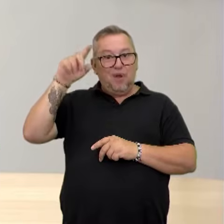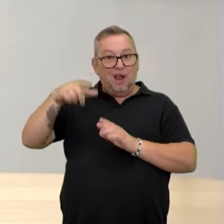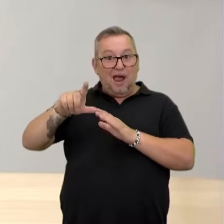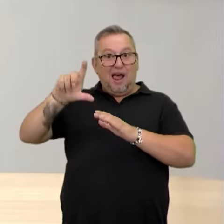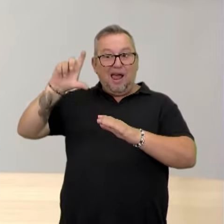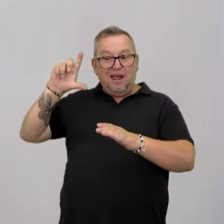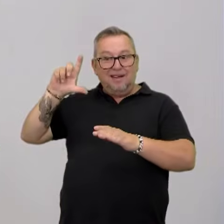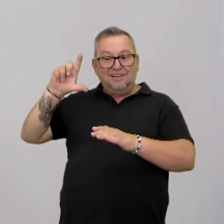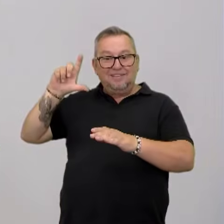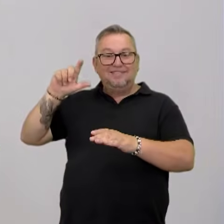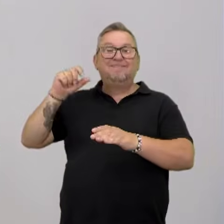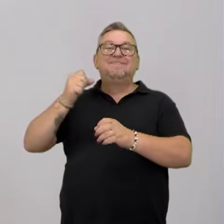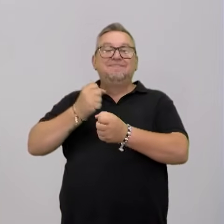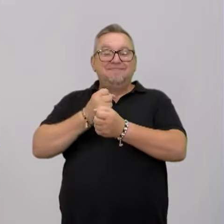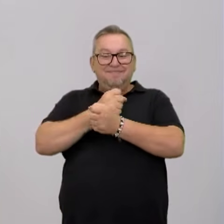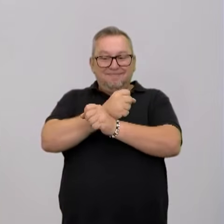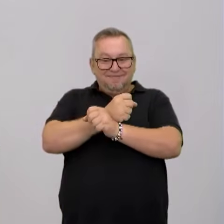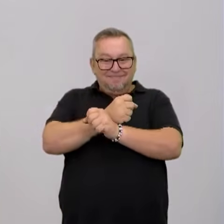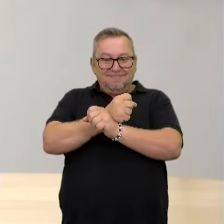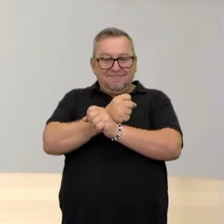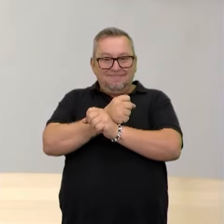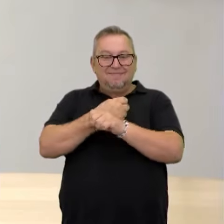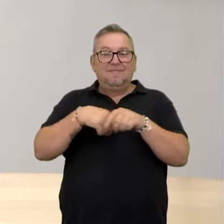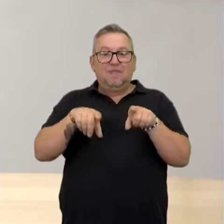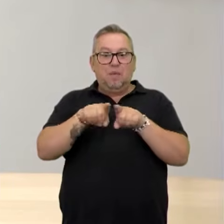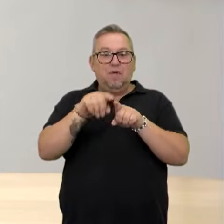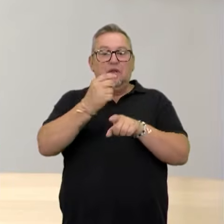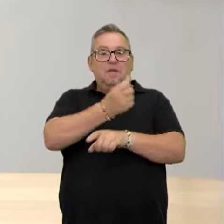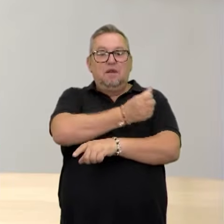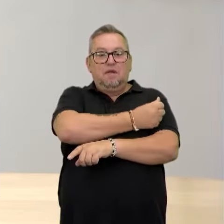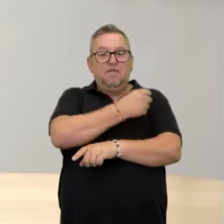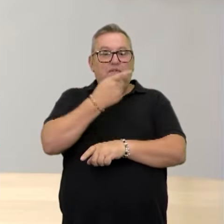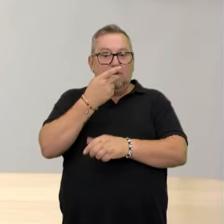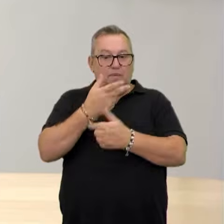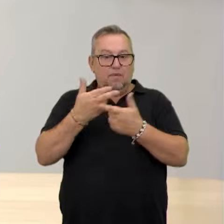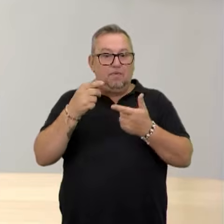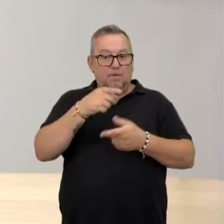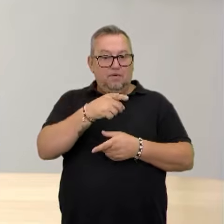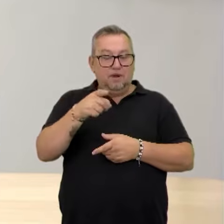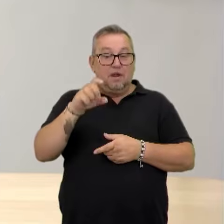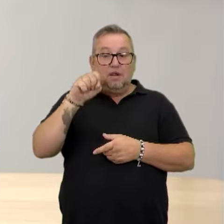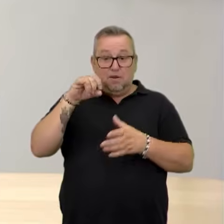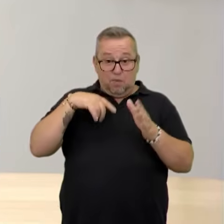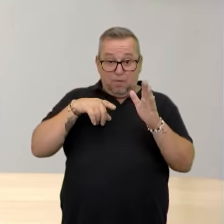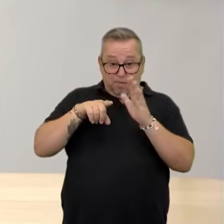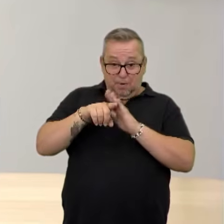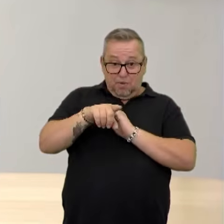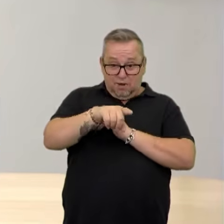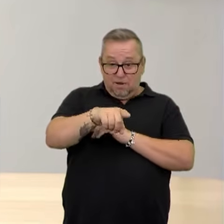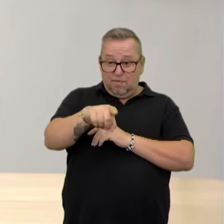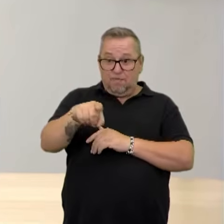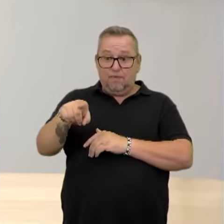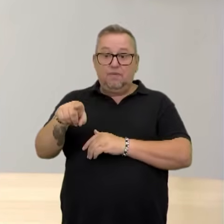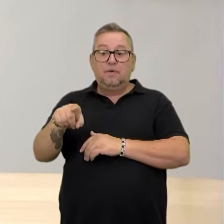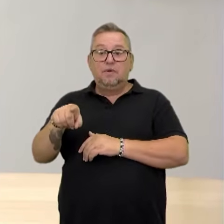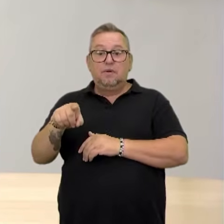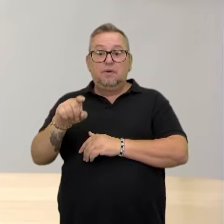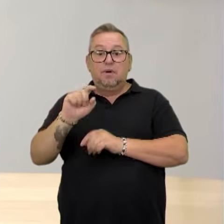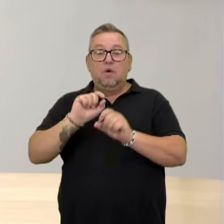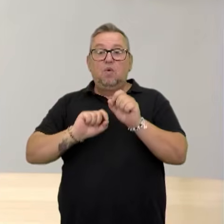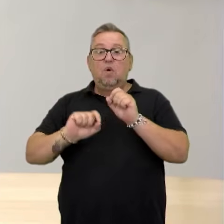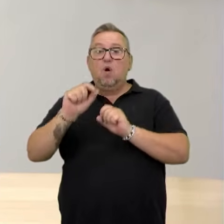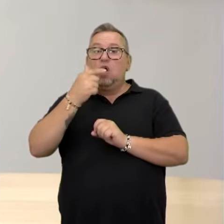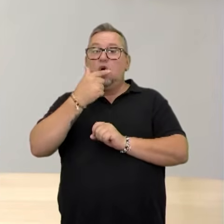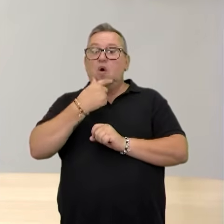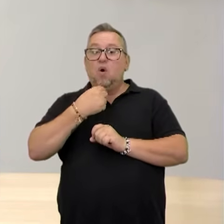da escravidão, Sim. né? Inclusive, sexto ano, eu vou contar uma coisa pra vocês. Se eu perguntar aqui pra vocês, qual é o